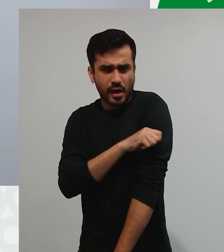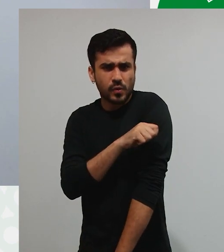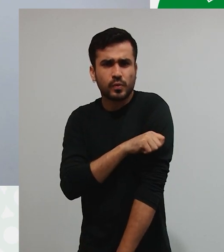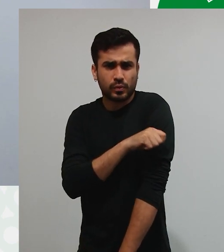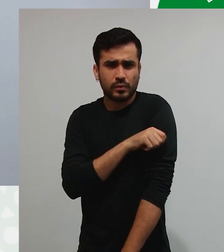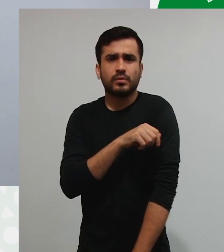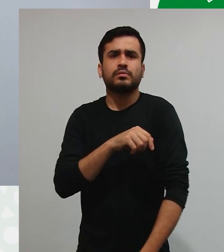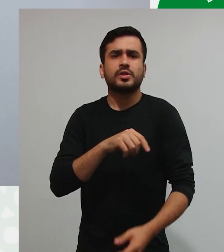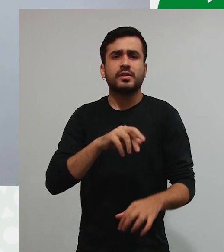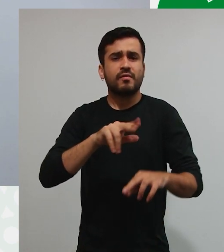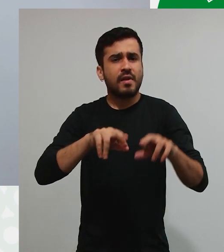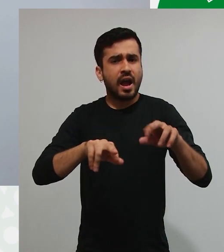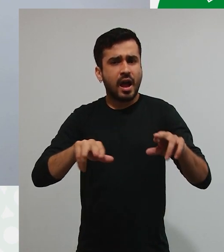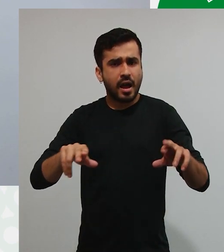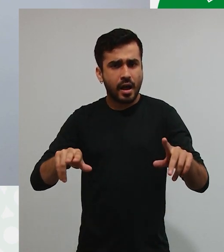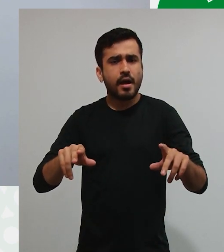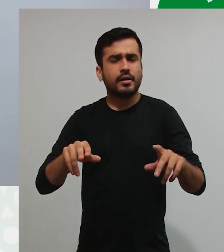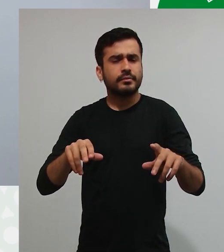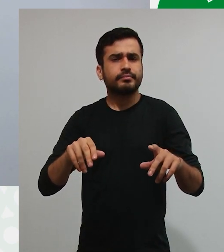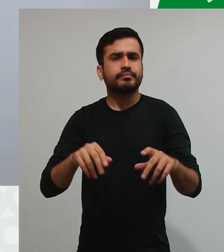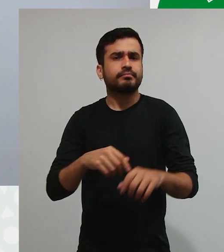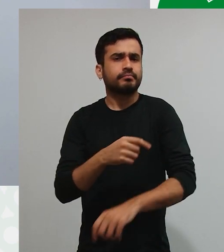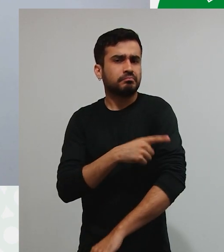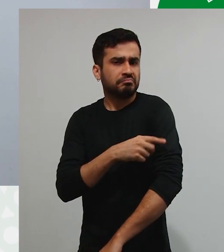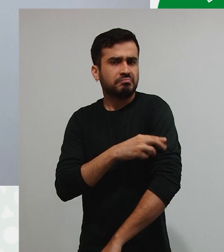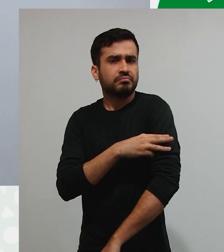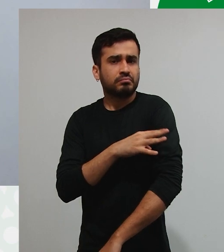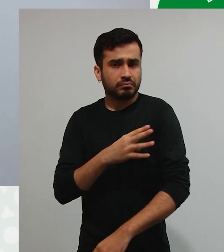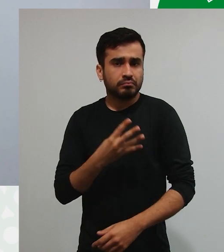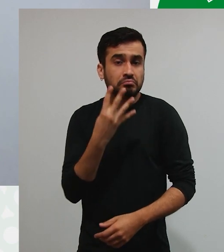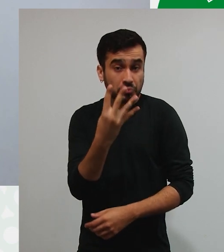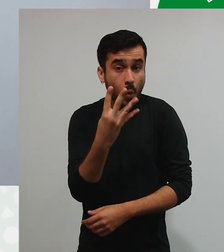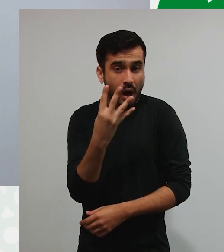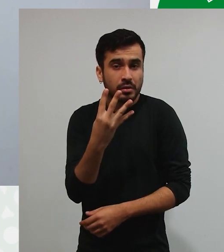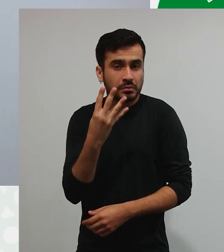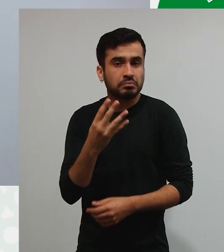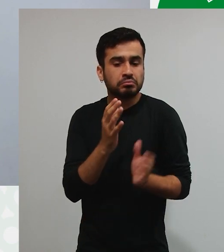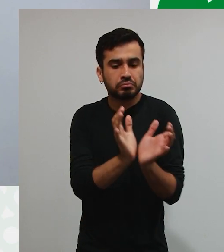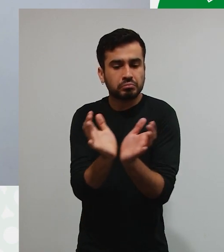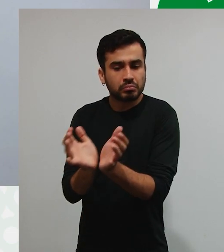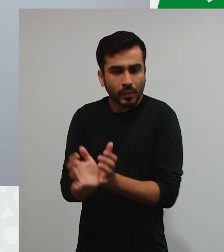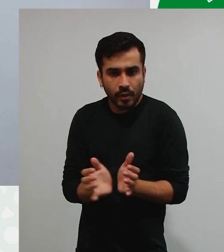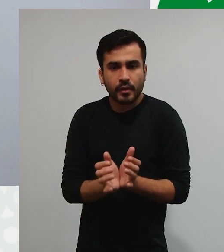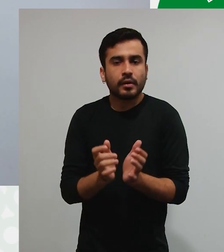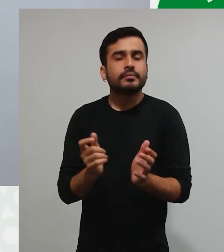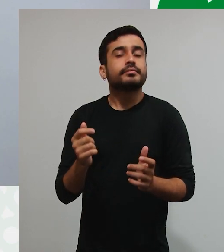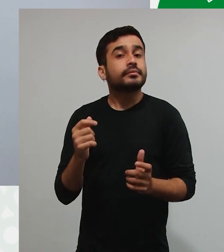Eu consegui alfabetizar, assim, com facilidade.